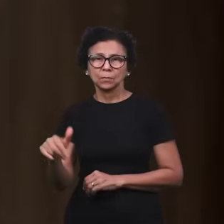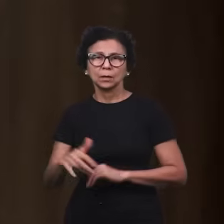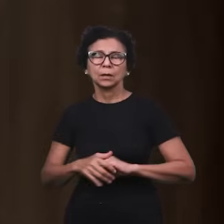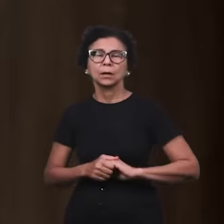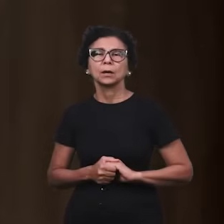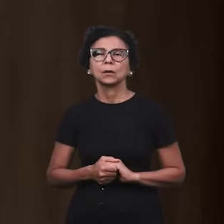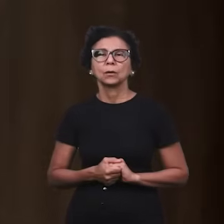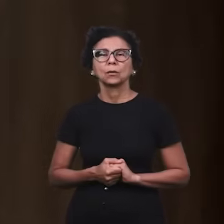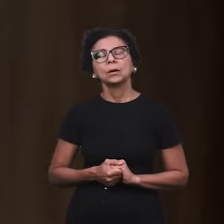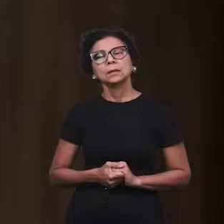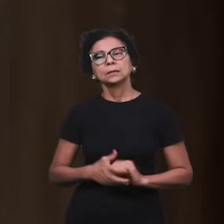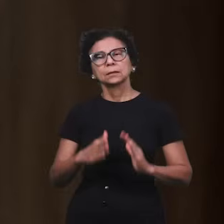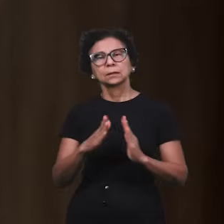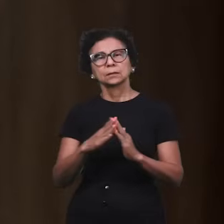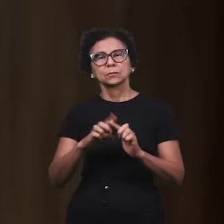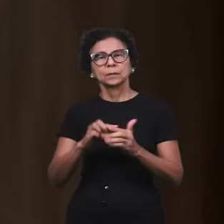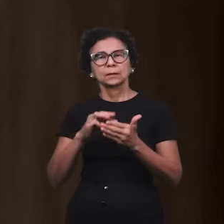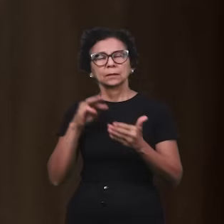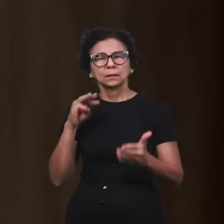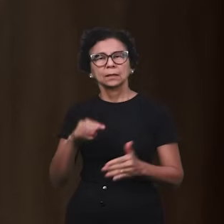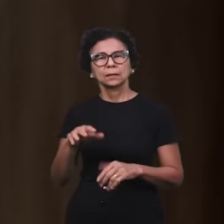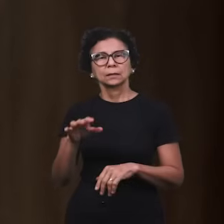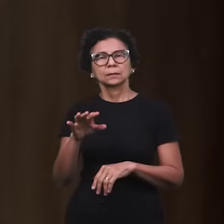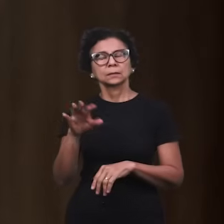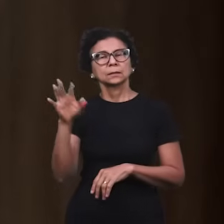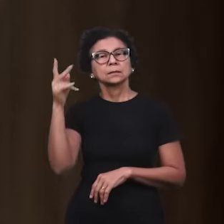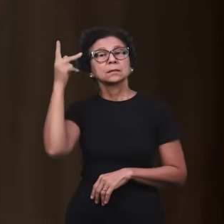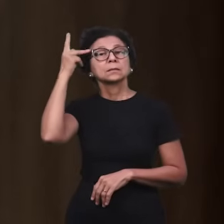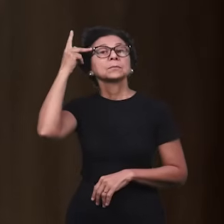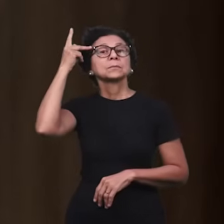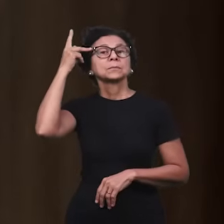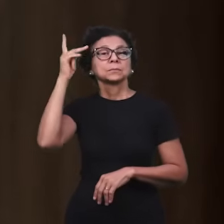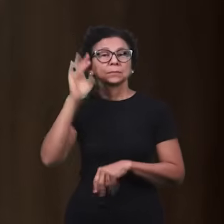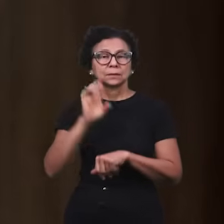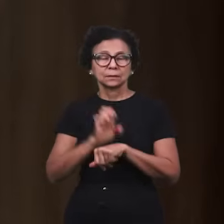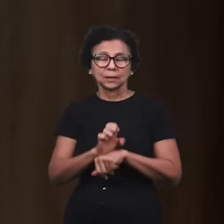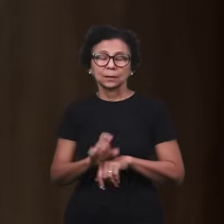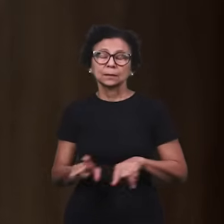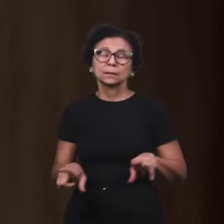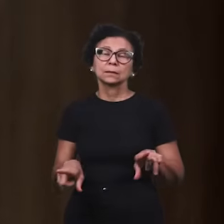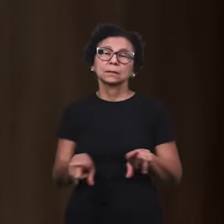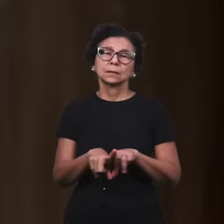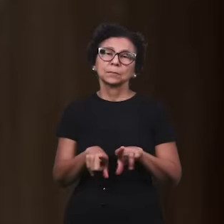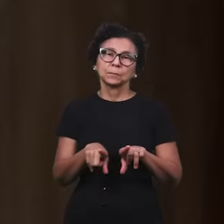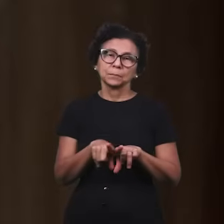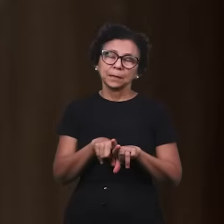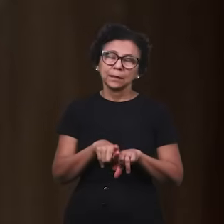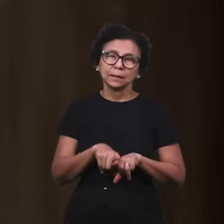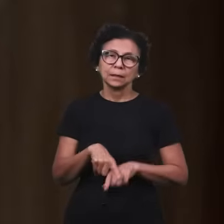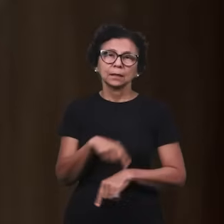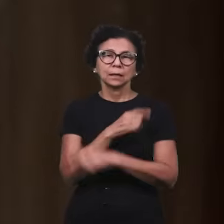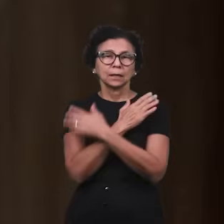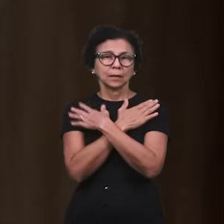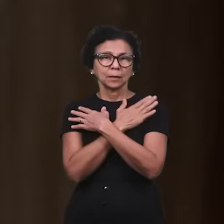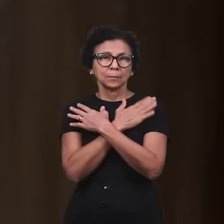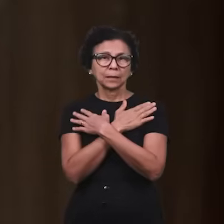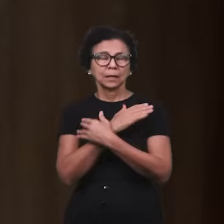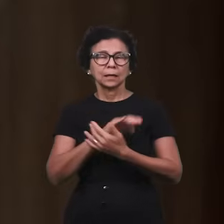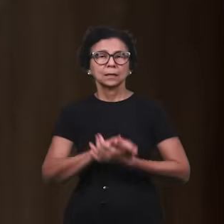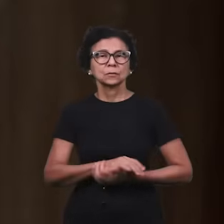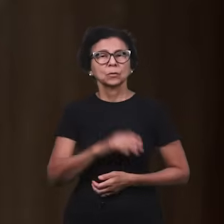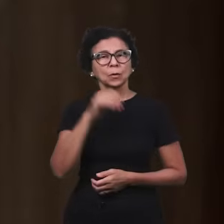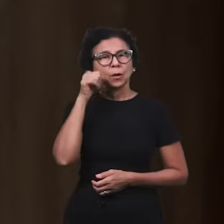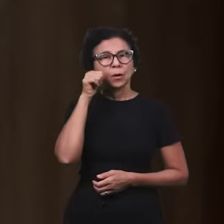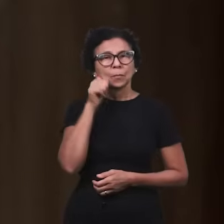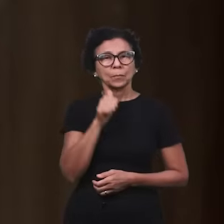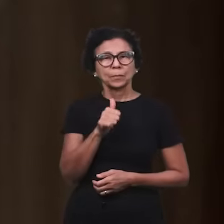Paulo, que são irmãos e igrejas muito queridas, e em especial mandar um abraço à nossa irmã